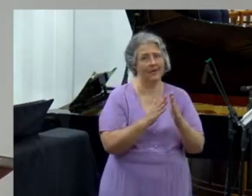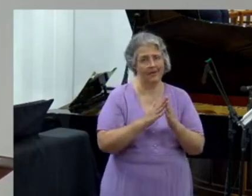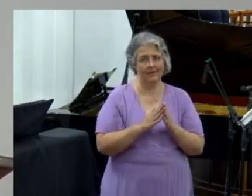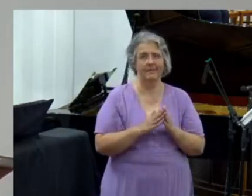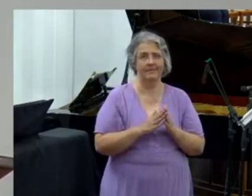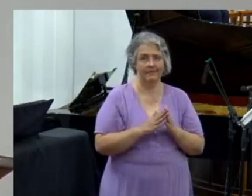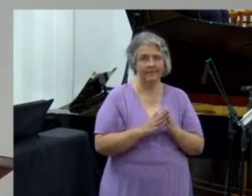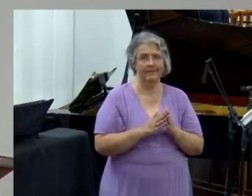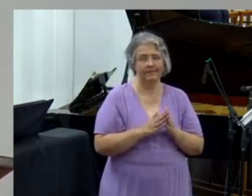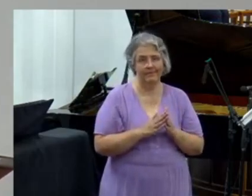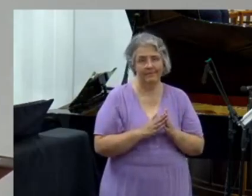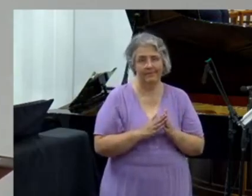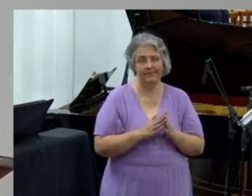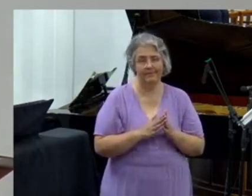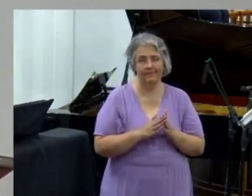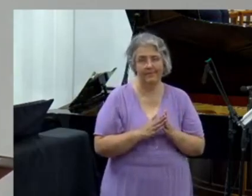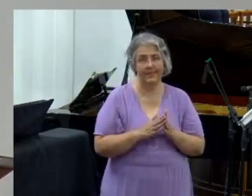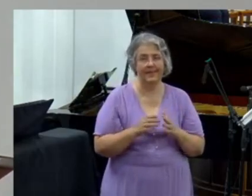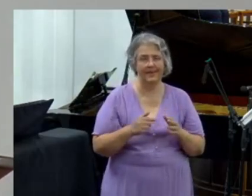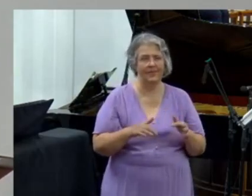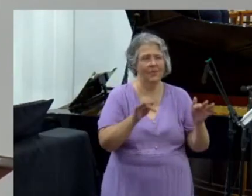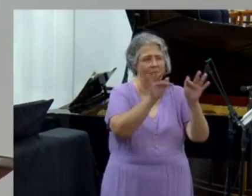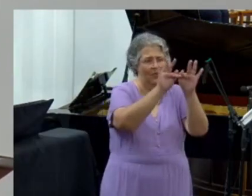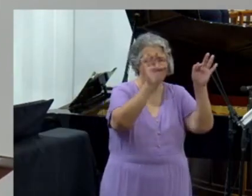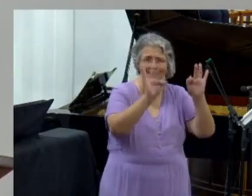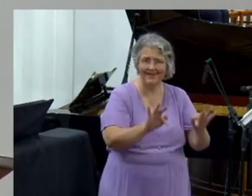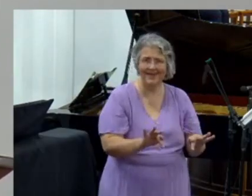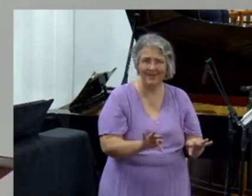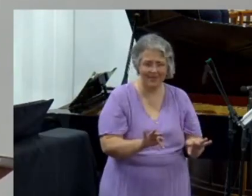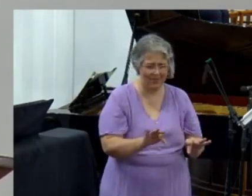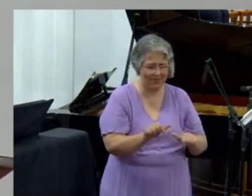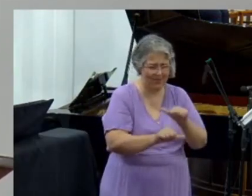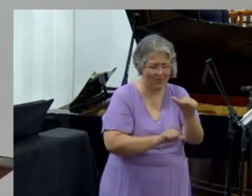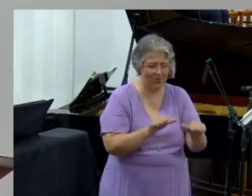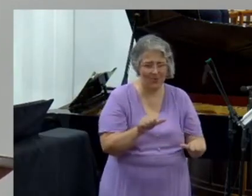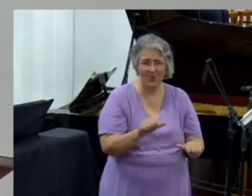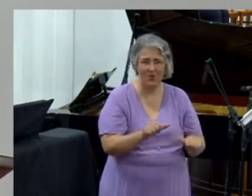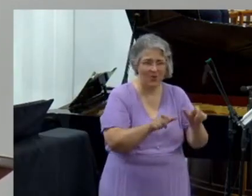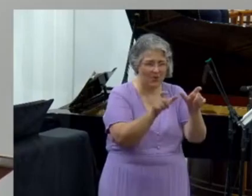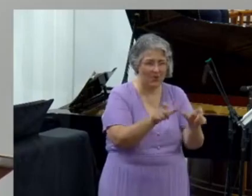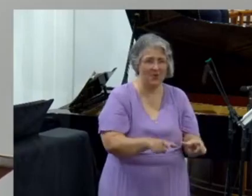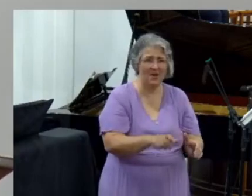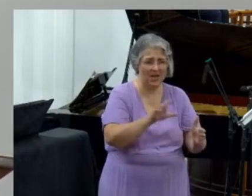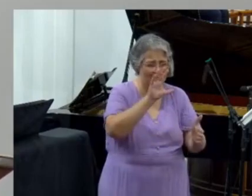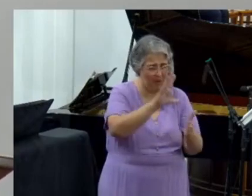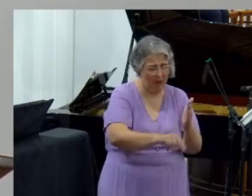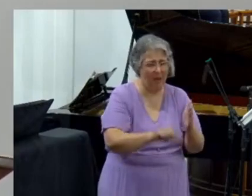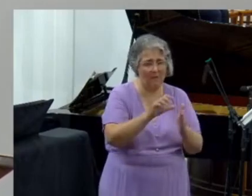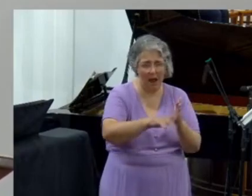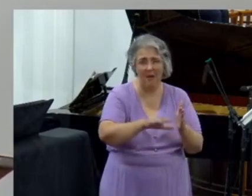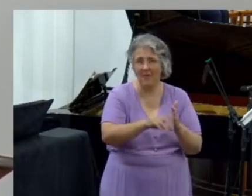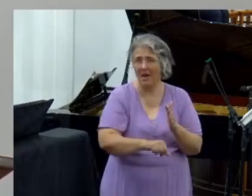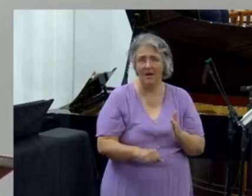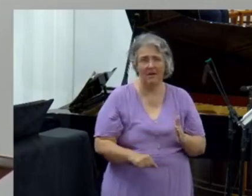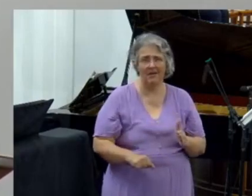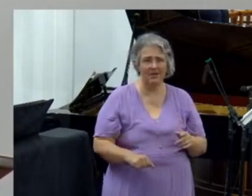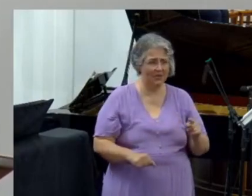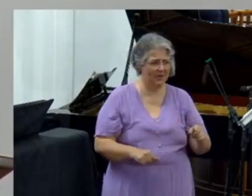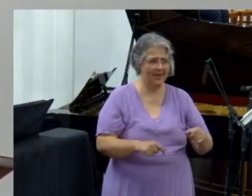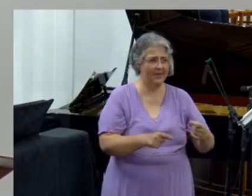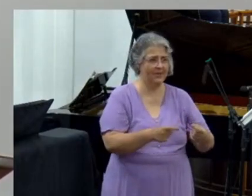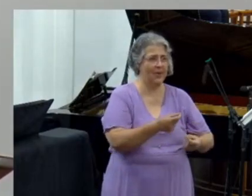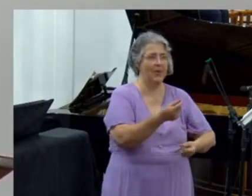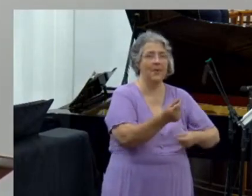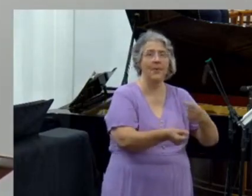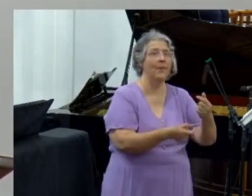Cristo fala, o templo se tornou um covil de salteadores, não era porque simplesmente um comércio que